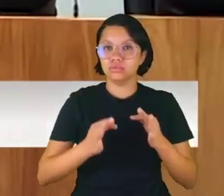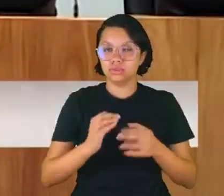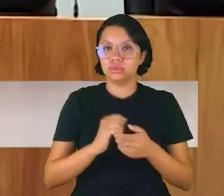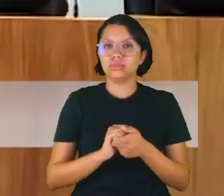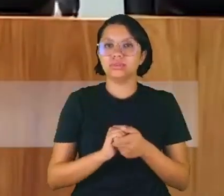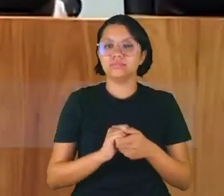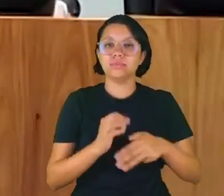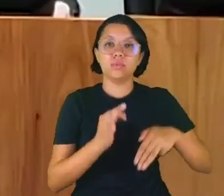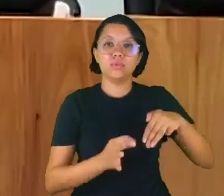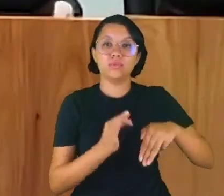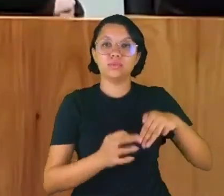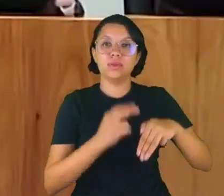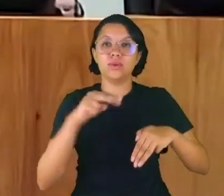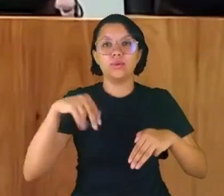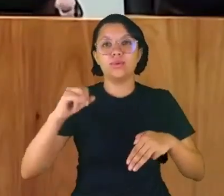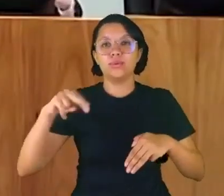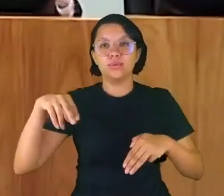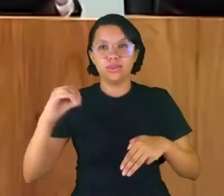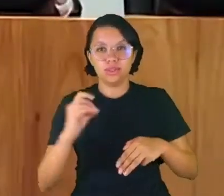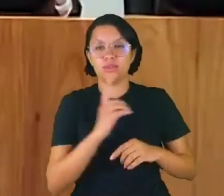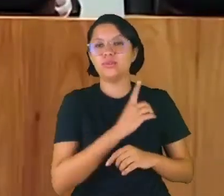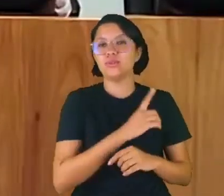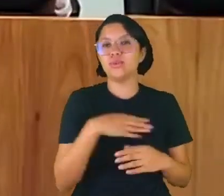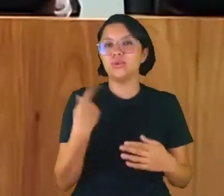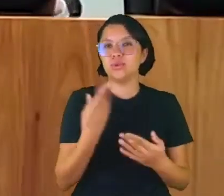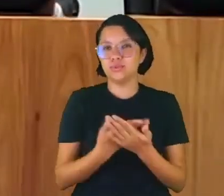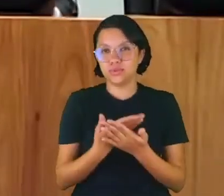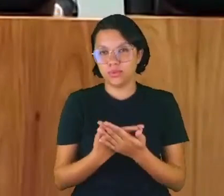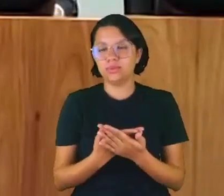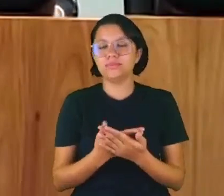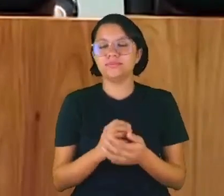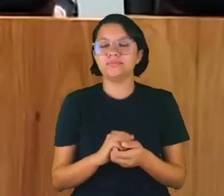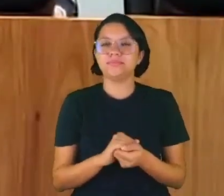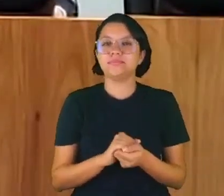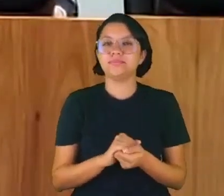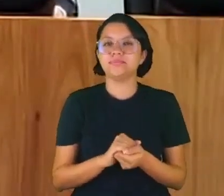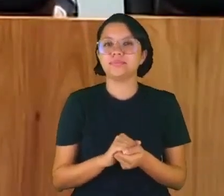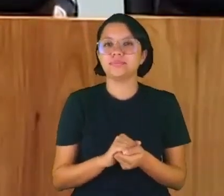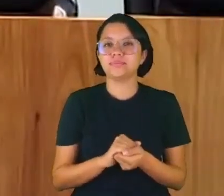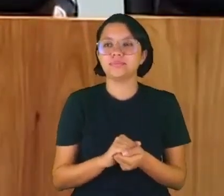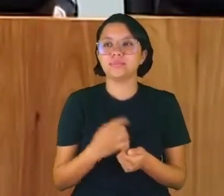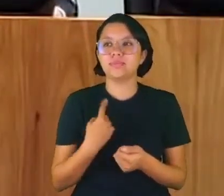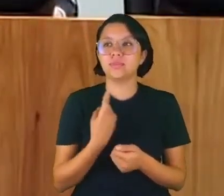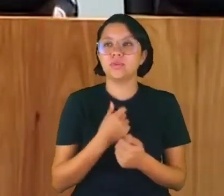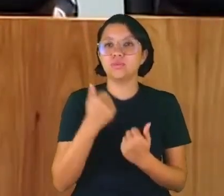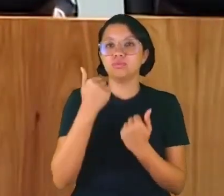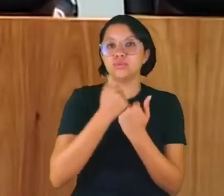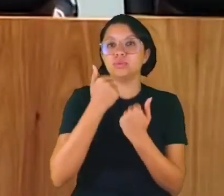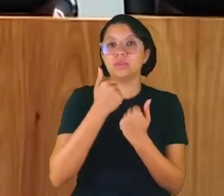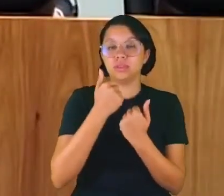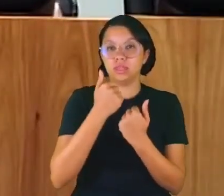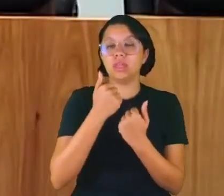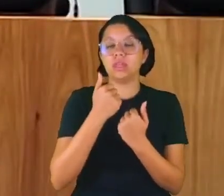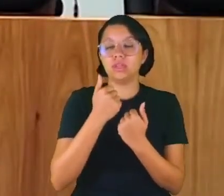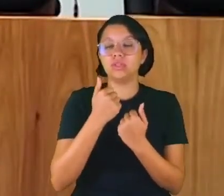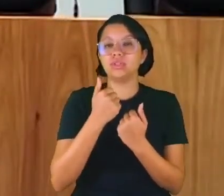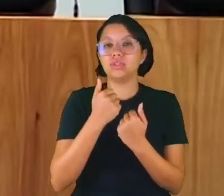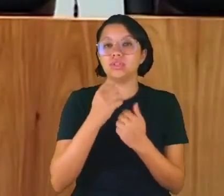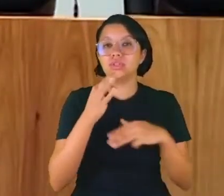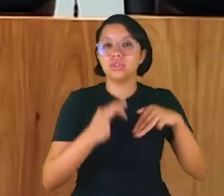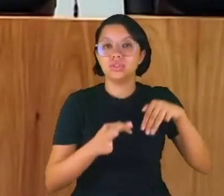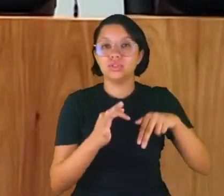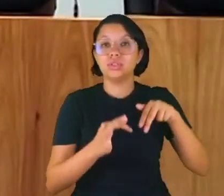o desembargador Nino Toldo, o diretor da nossa escola, o nosso vice-presidente, desembargador